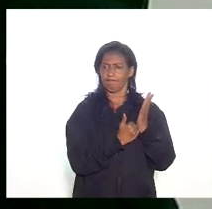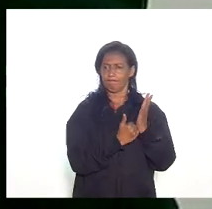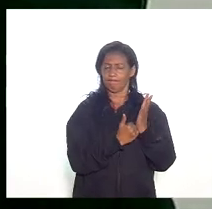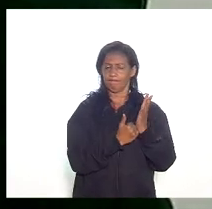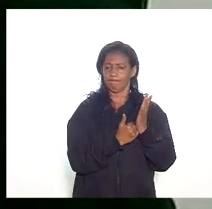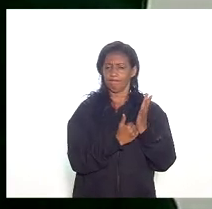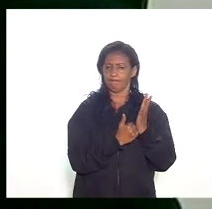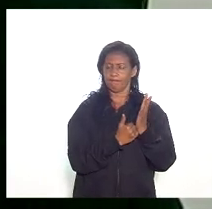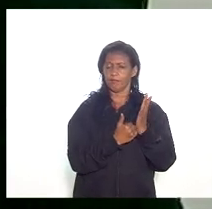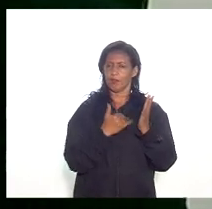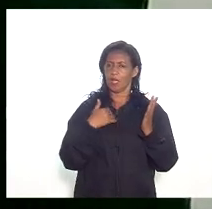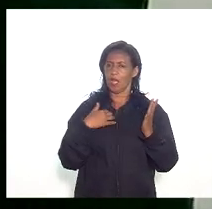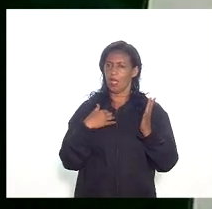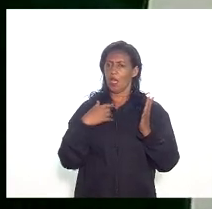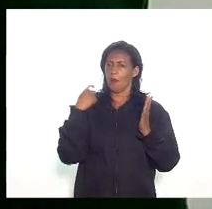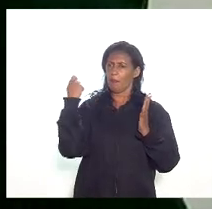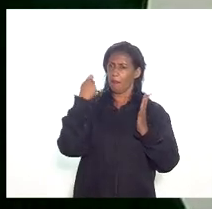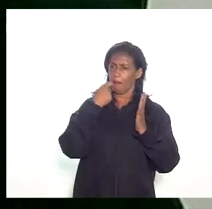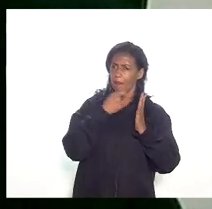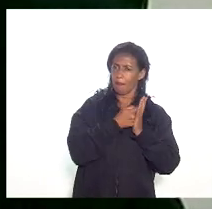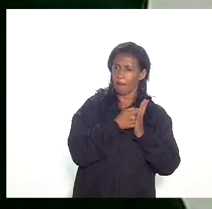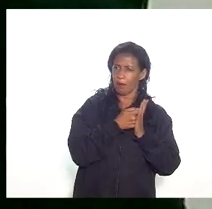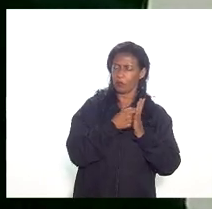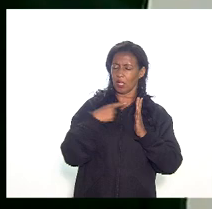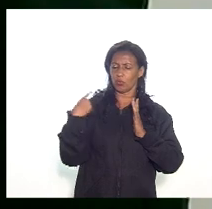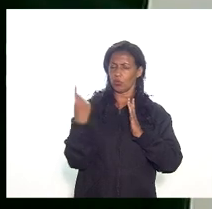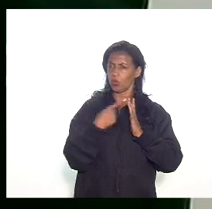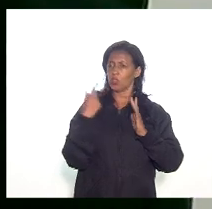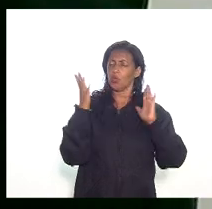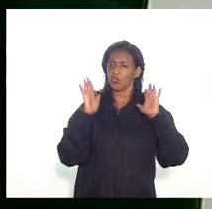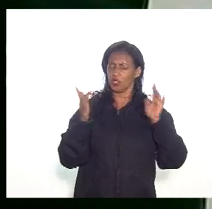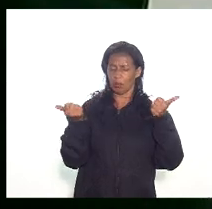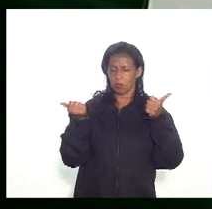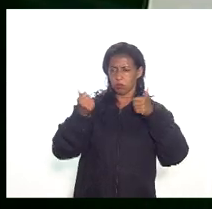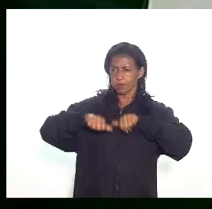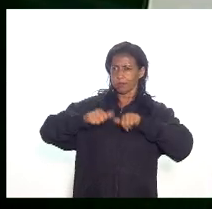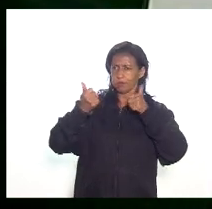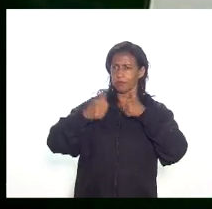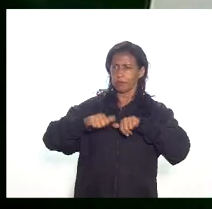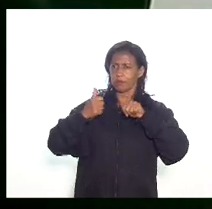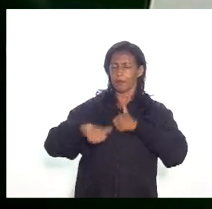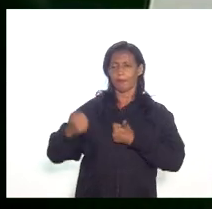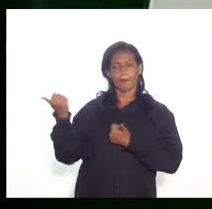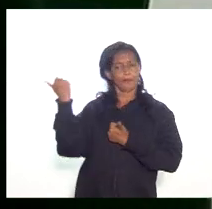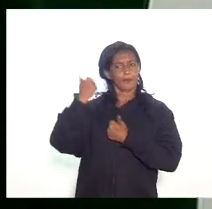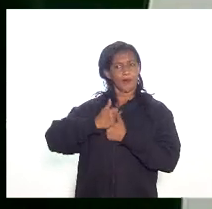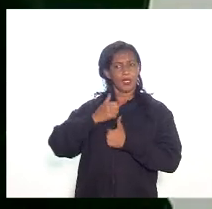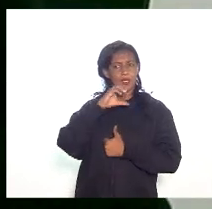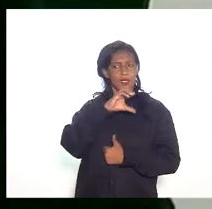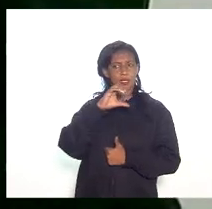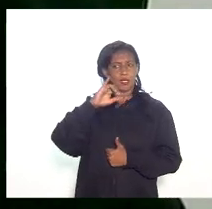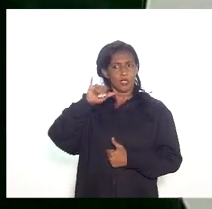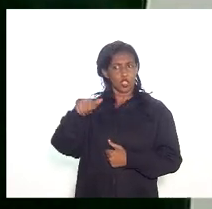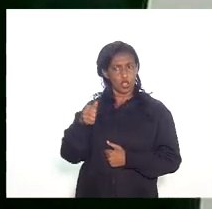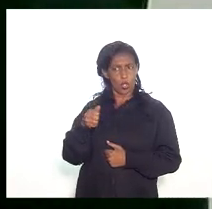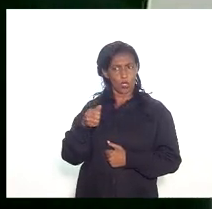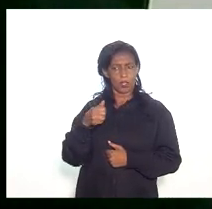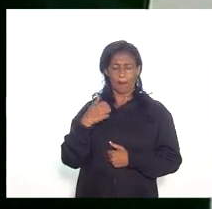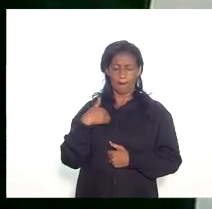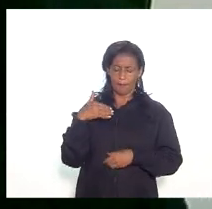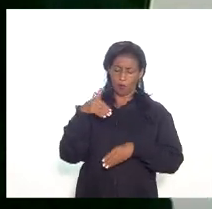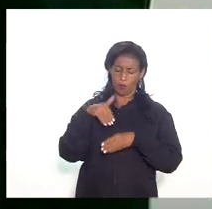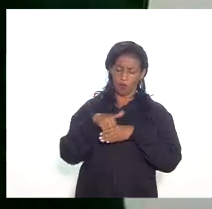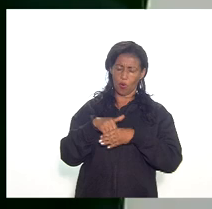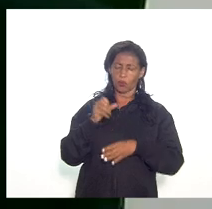pautado no que nós avaliamos aqui pela substituta da CCJ o meu voto é sim